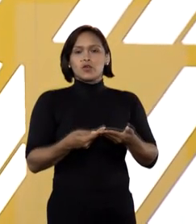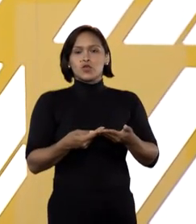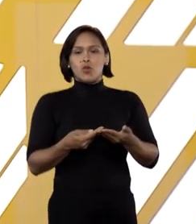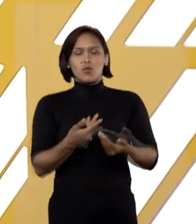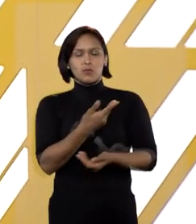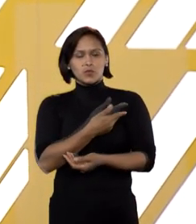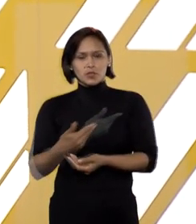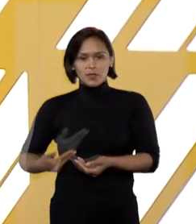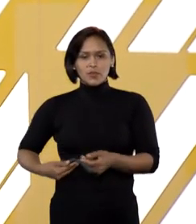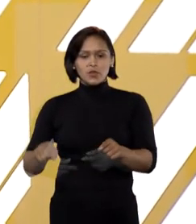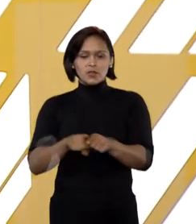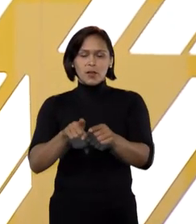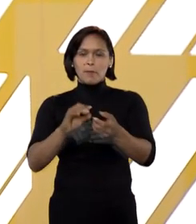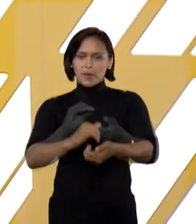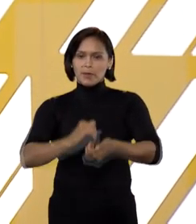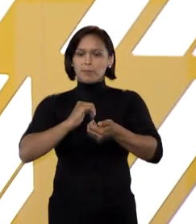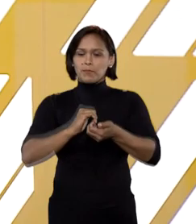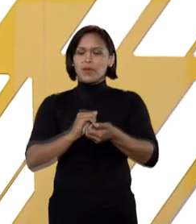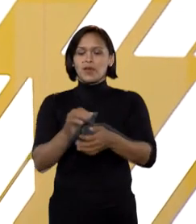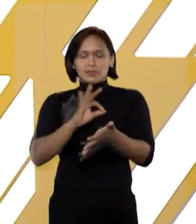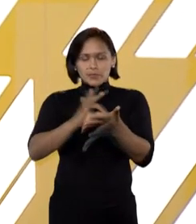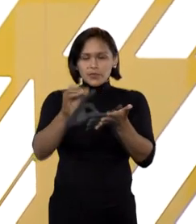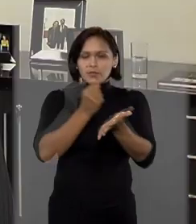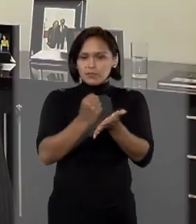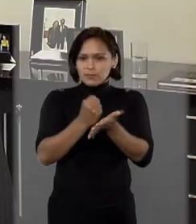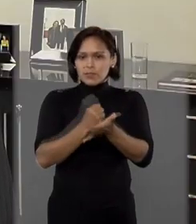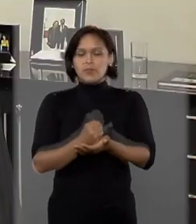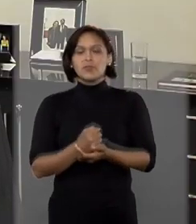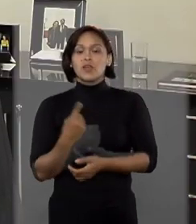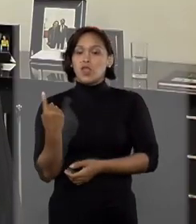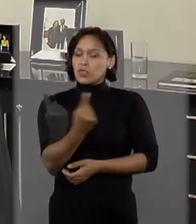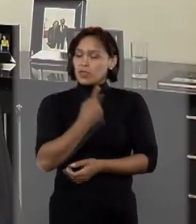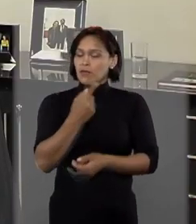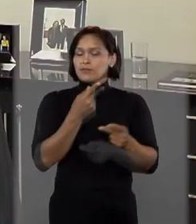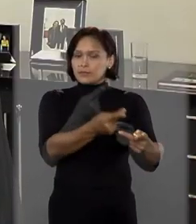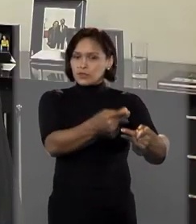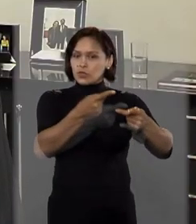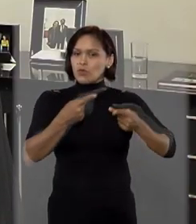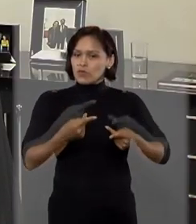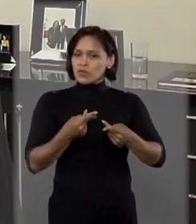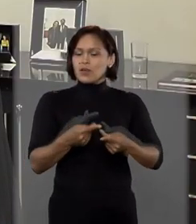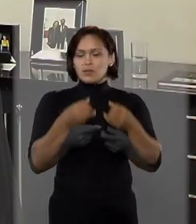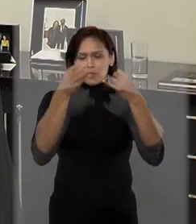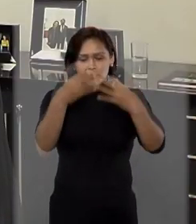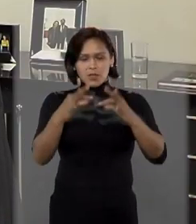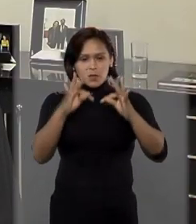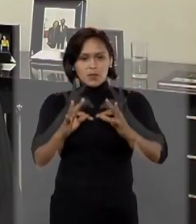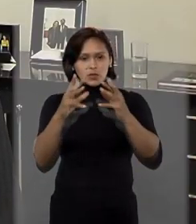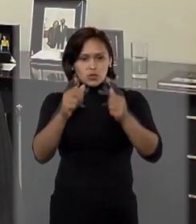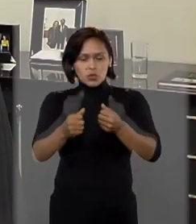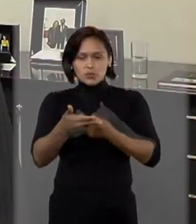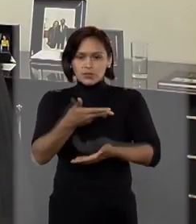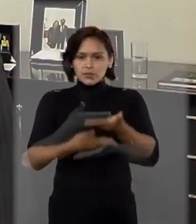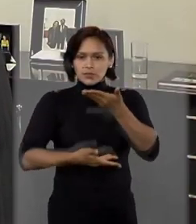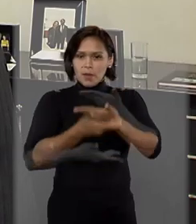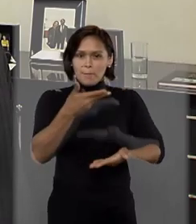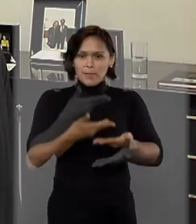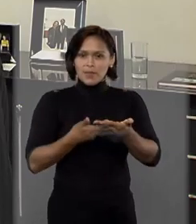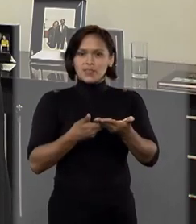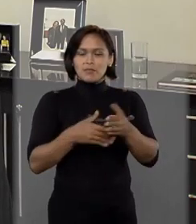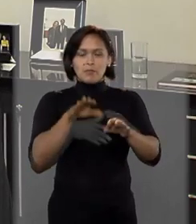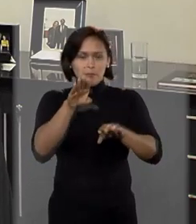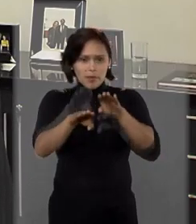a também se engajarem na causa. Veja. Nós convidamos, conclamamos a todos a participar